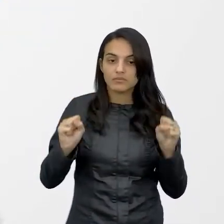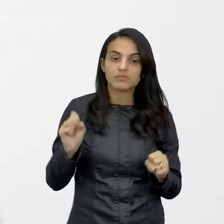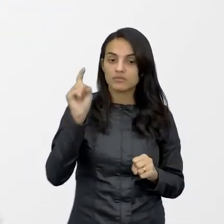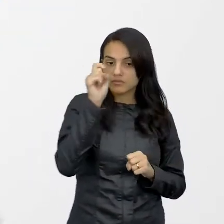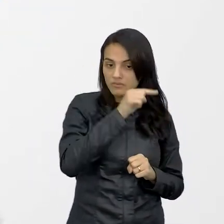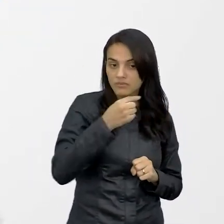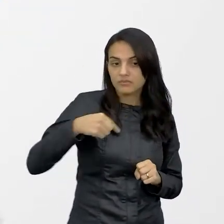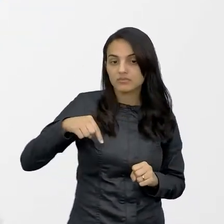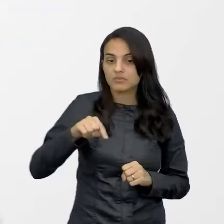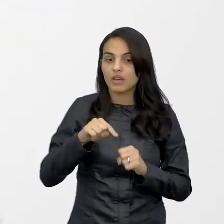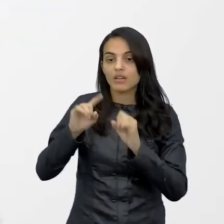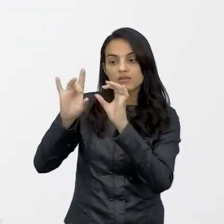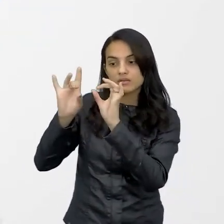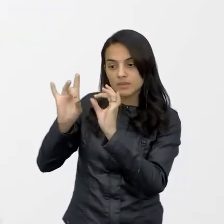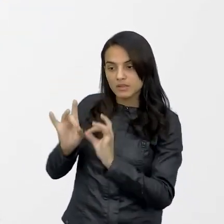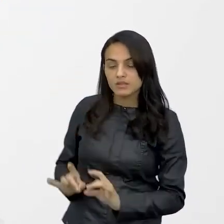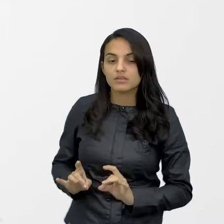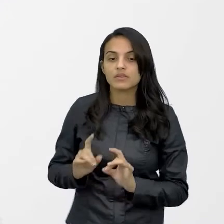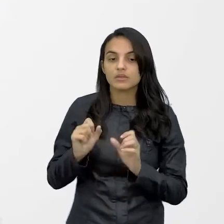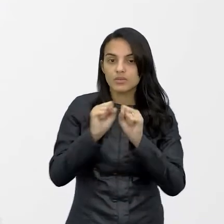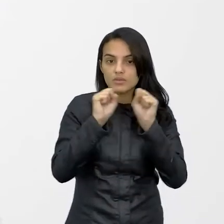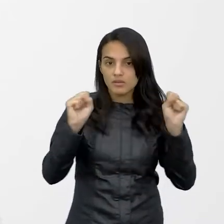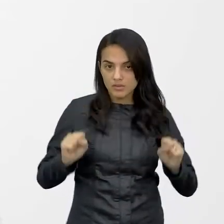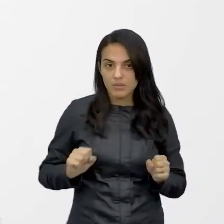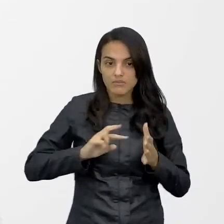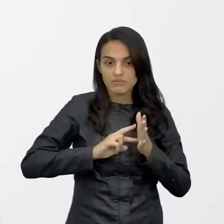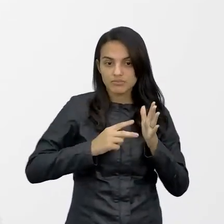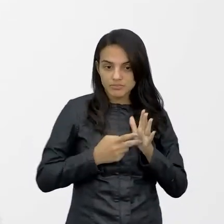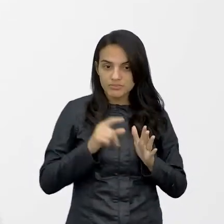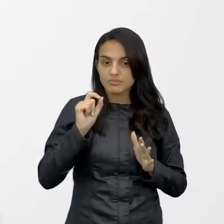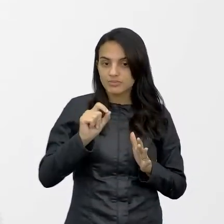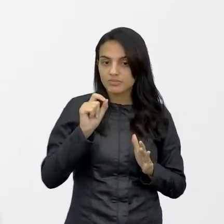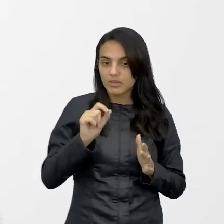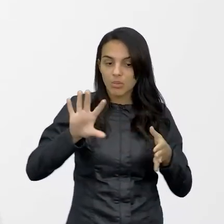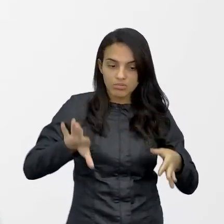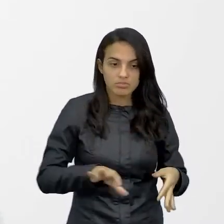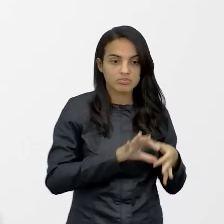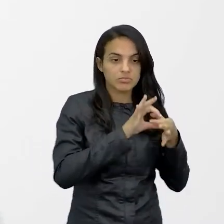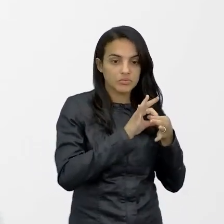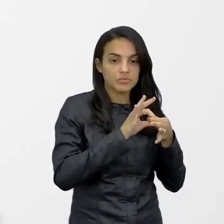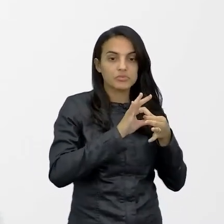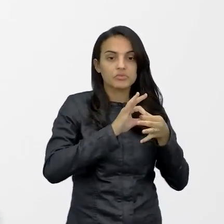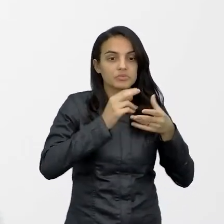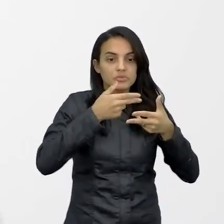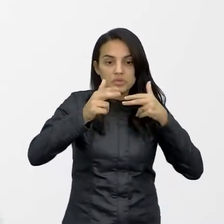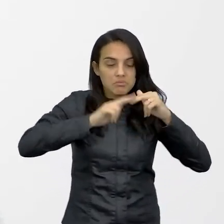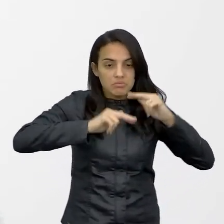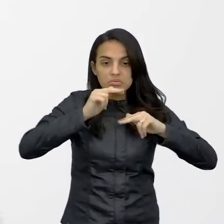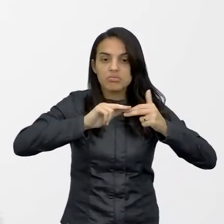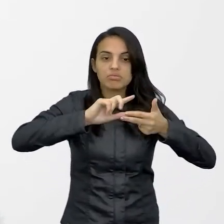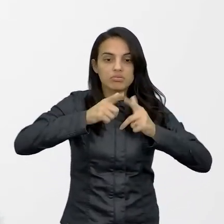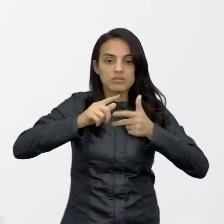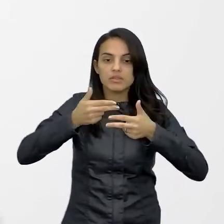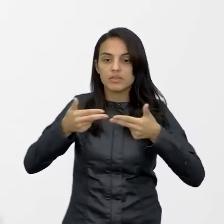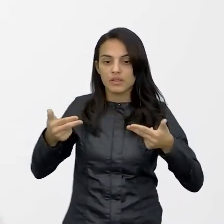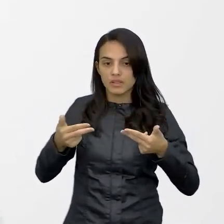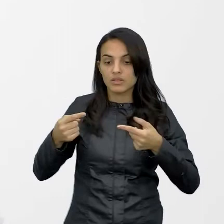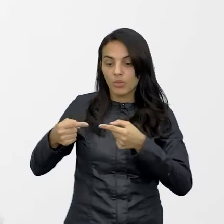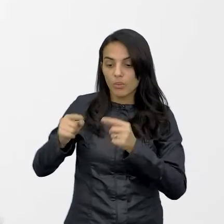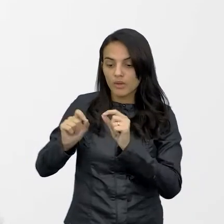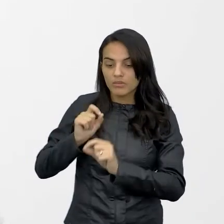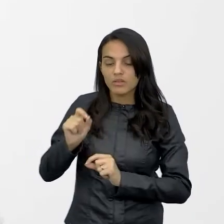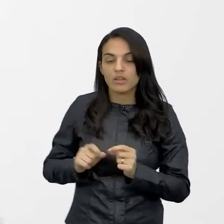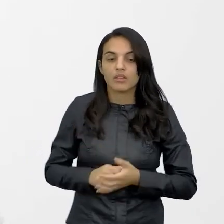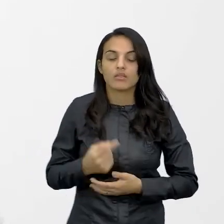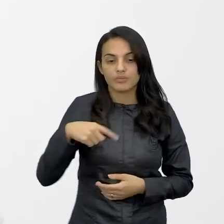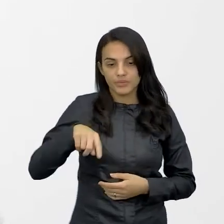é uma classe especial de sistema e definimos um sistema como um conjunto de elementos e as relações entre eles.